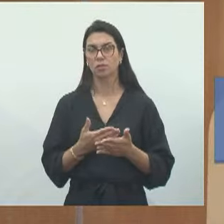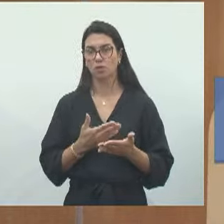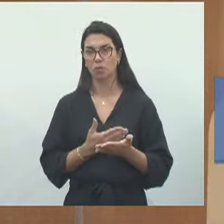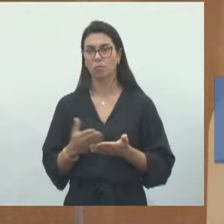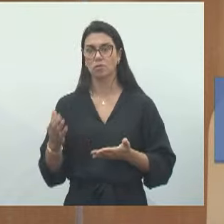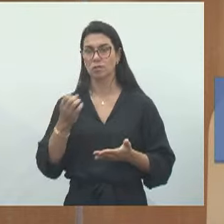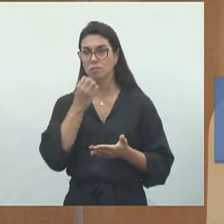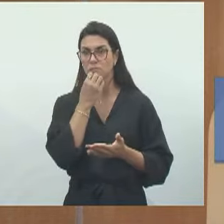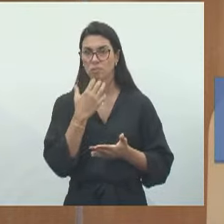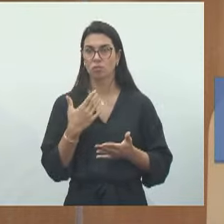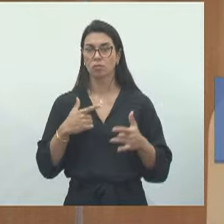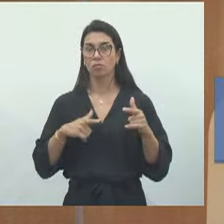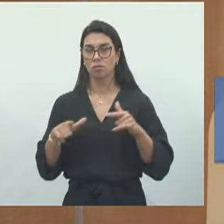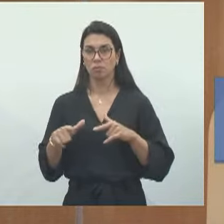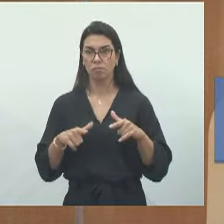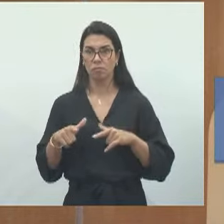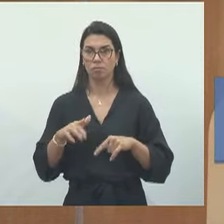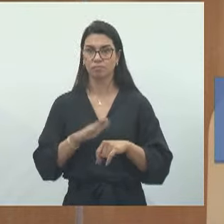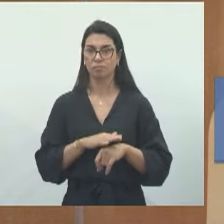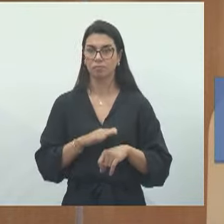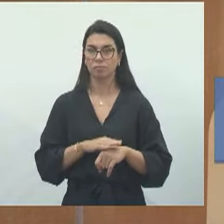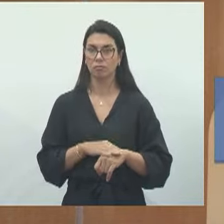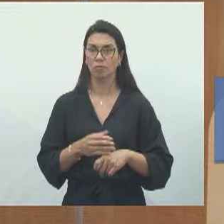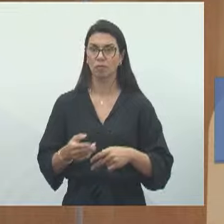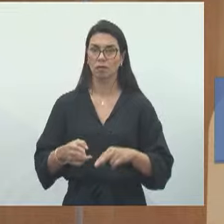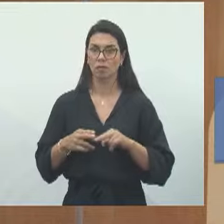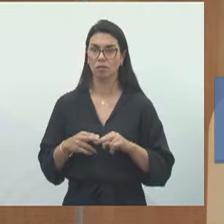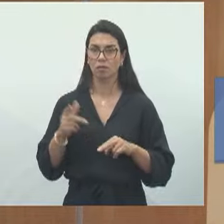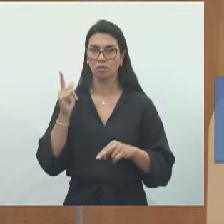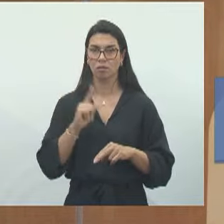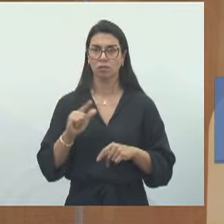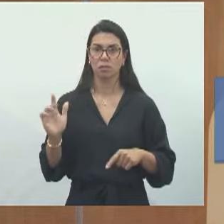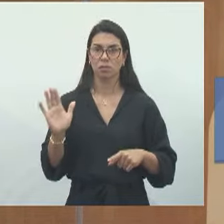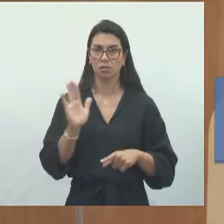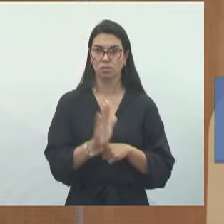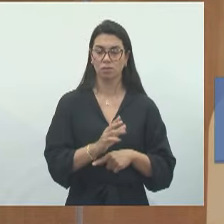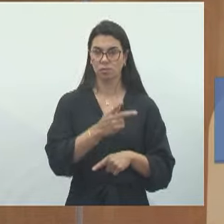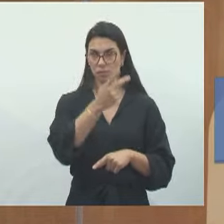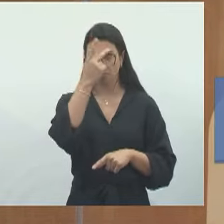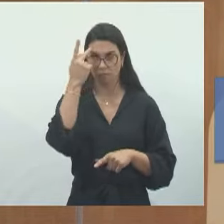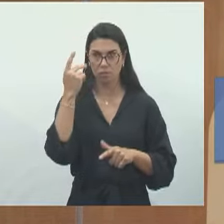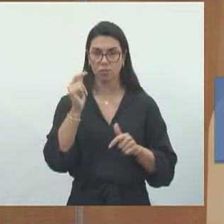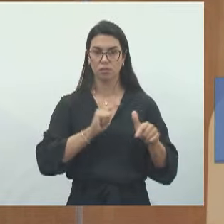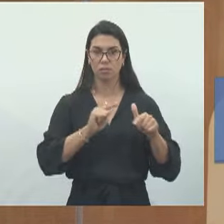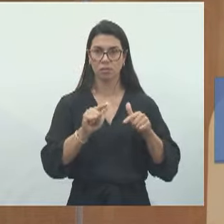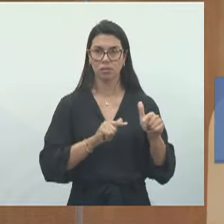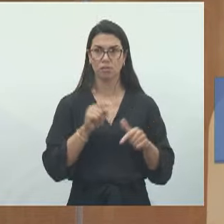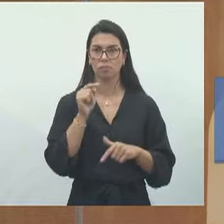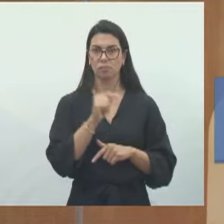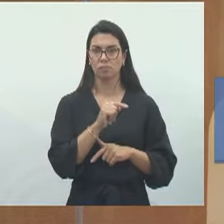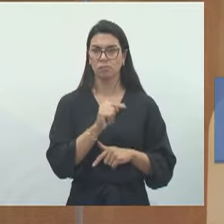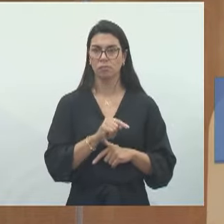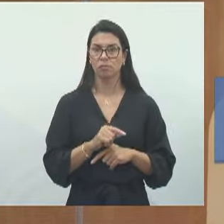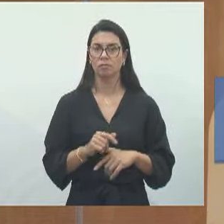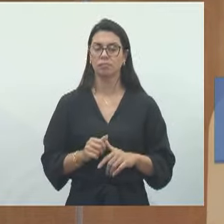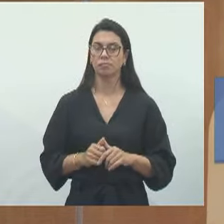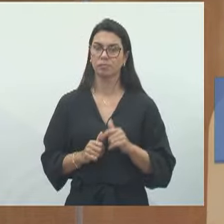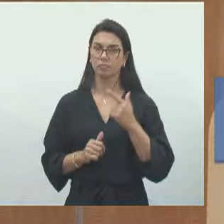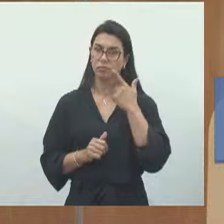creio que com esse estacionamento vai poder atender a reivindicação dos comerciantes dali daquela região da Avenida São Jorge, cidade de